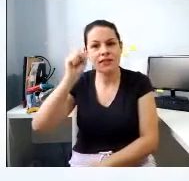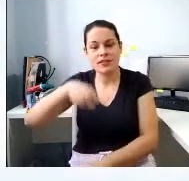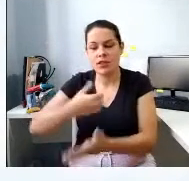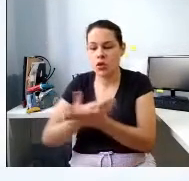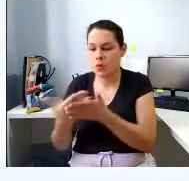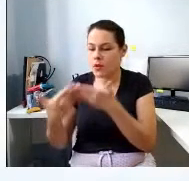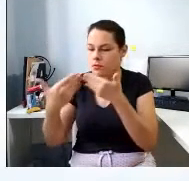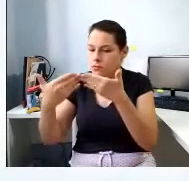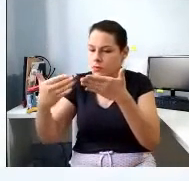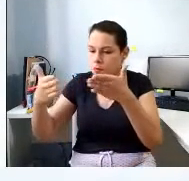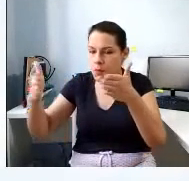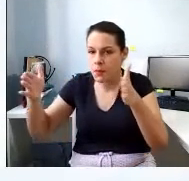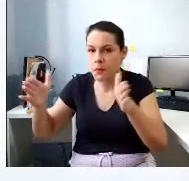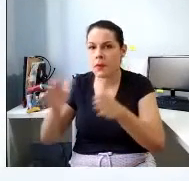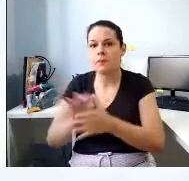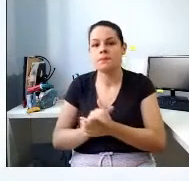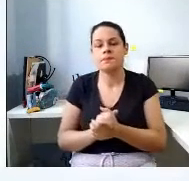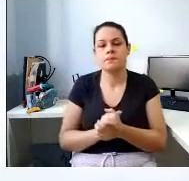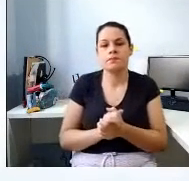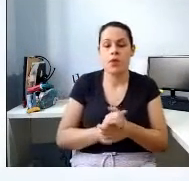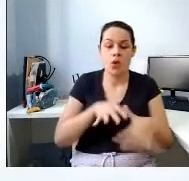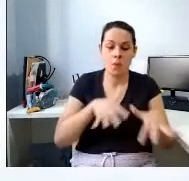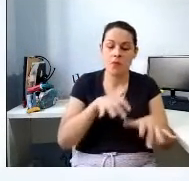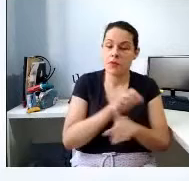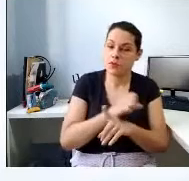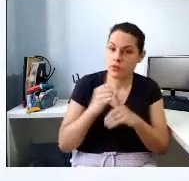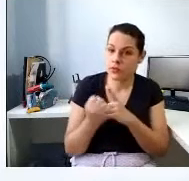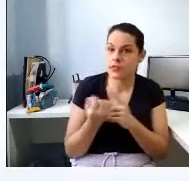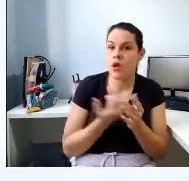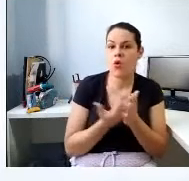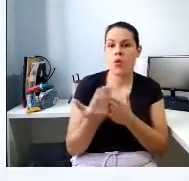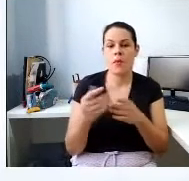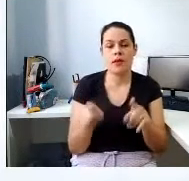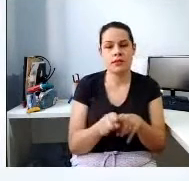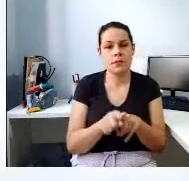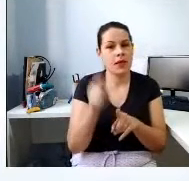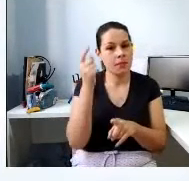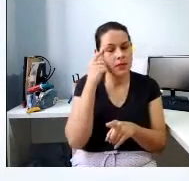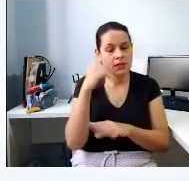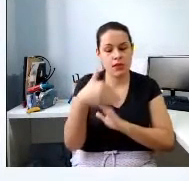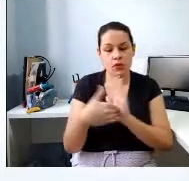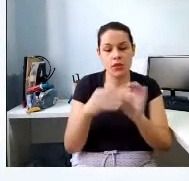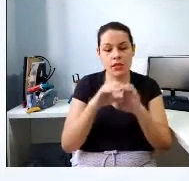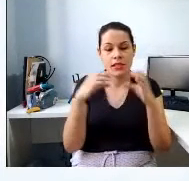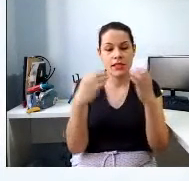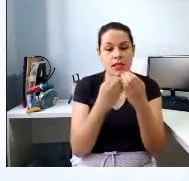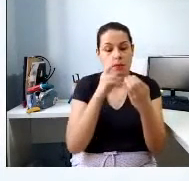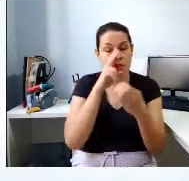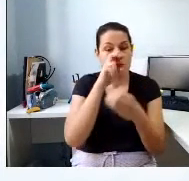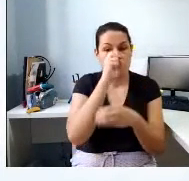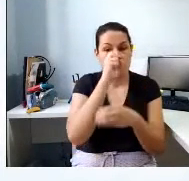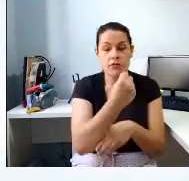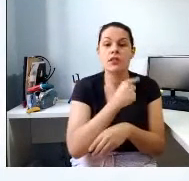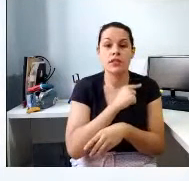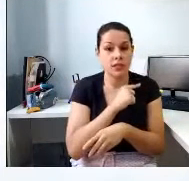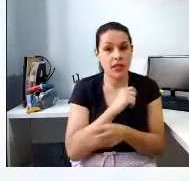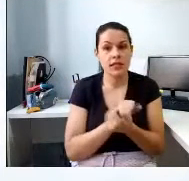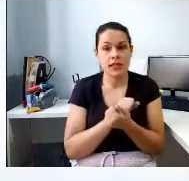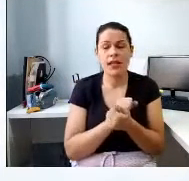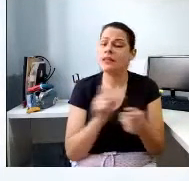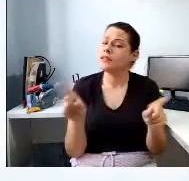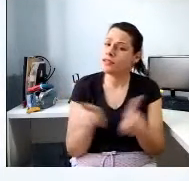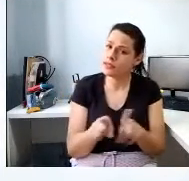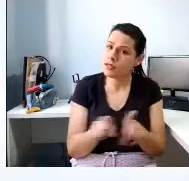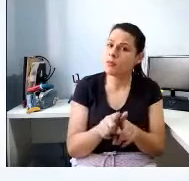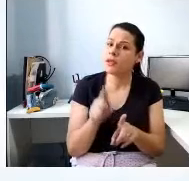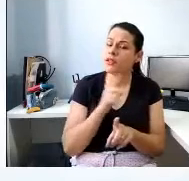dos mandatos. O movimento social está chegando também nas câmaras com mais força, ao mesmo tempo em que você consolida, de um